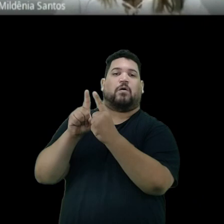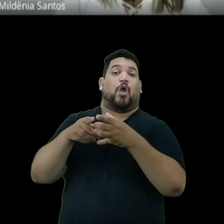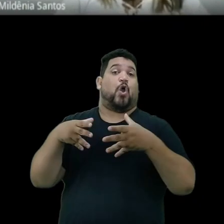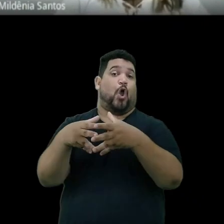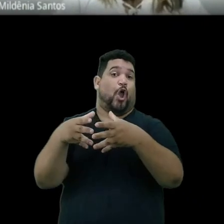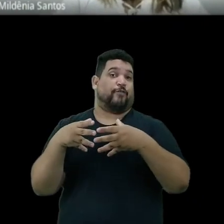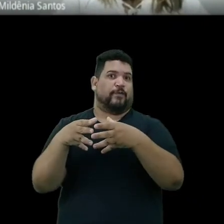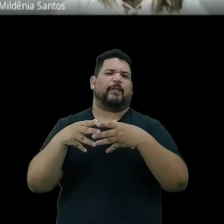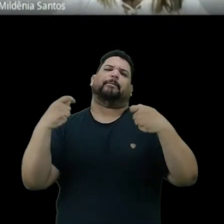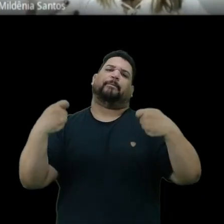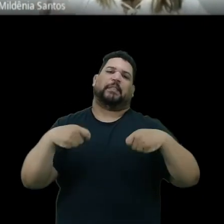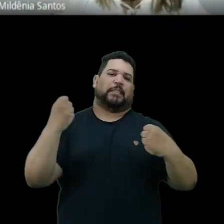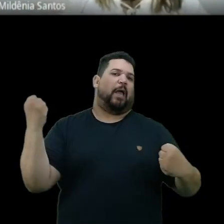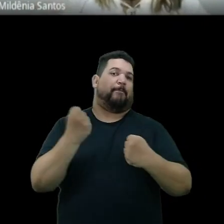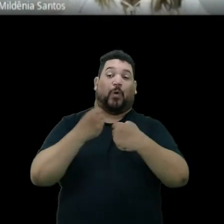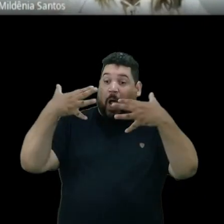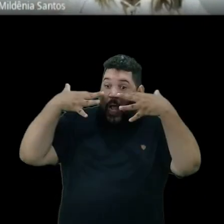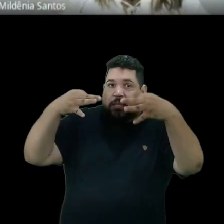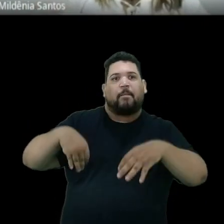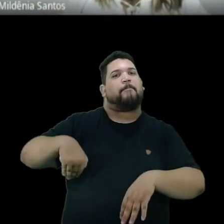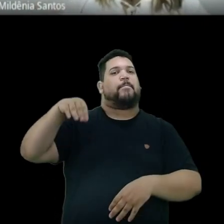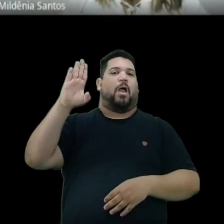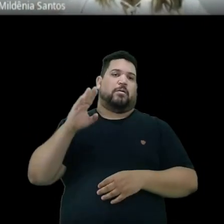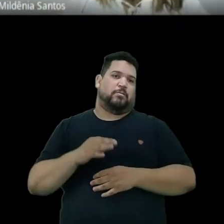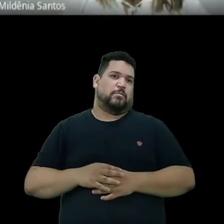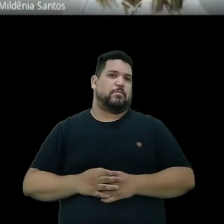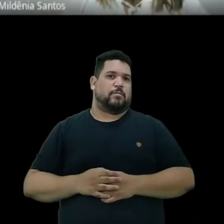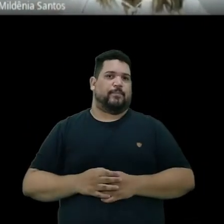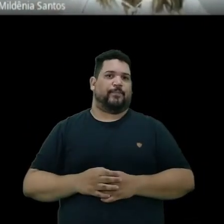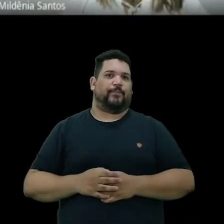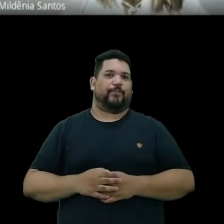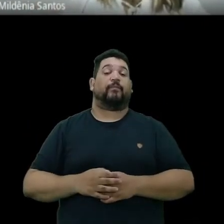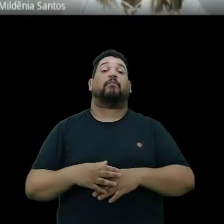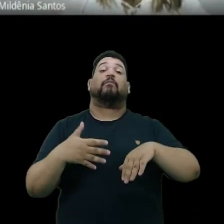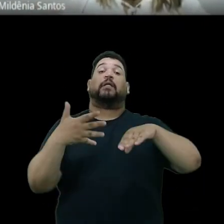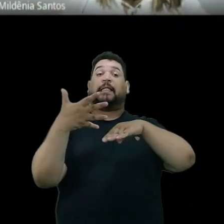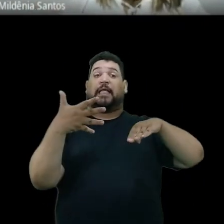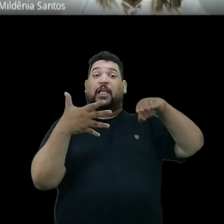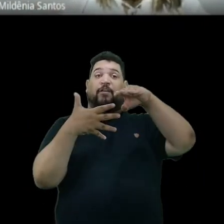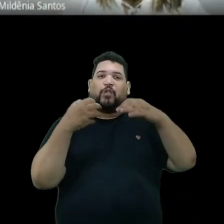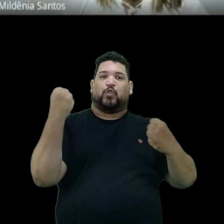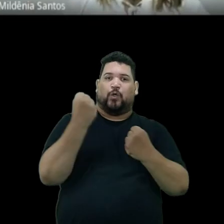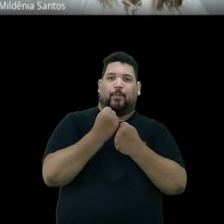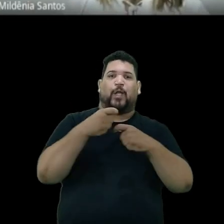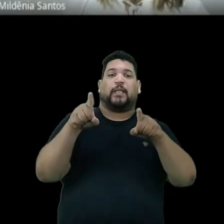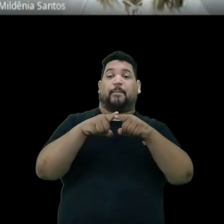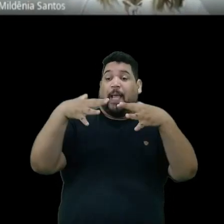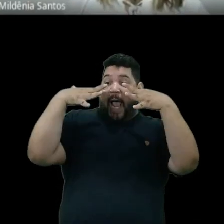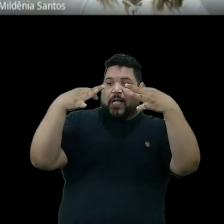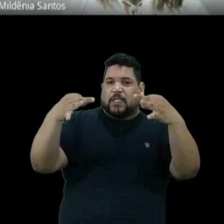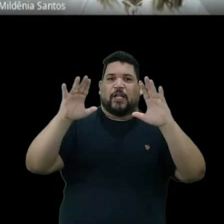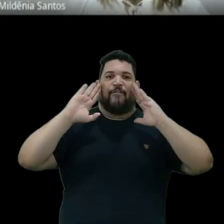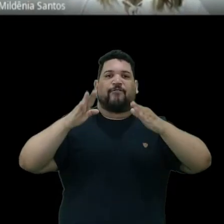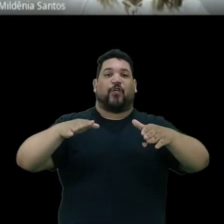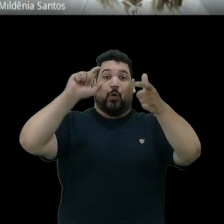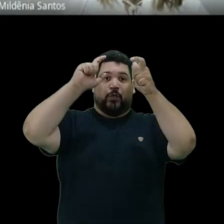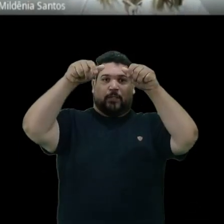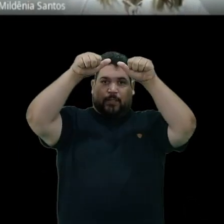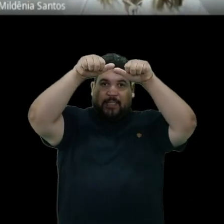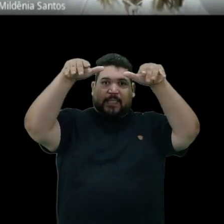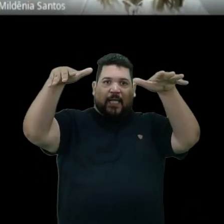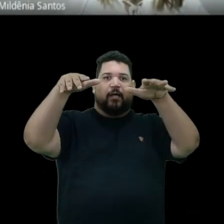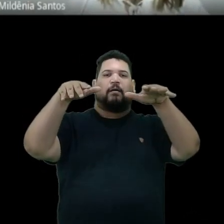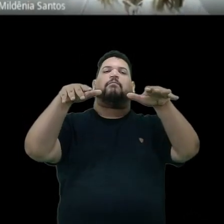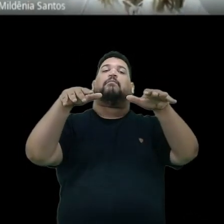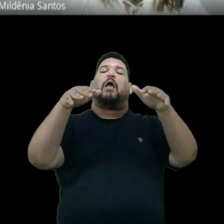desse apoio. Então, os níveis de suporte e assistência para o TEA. A avaliação e